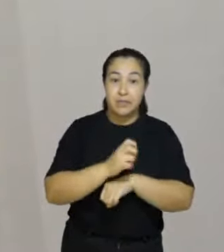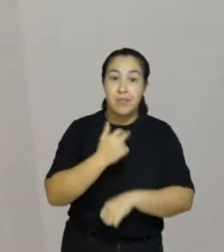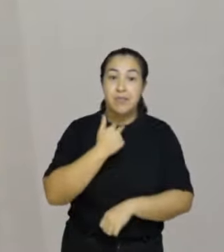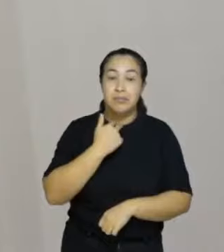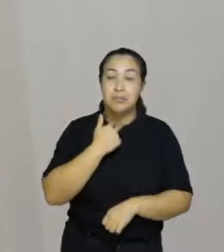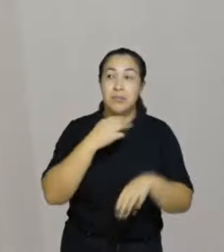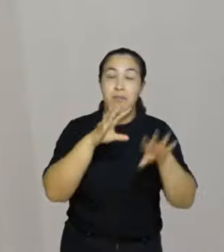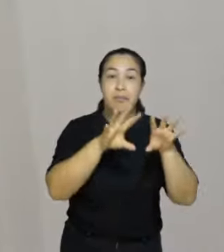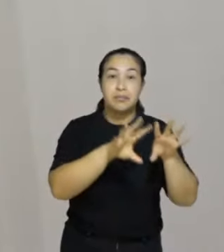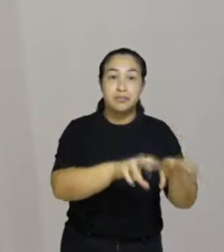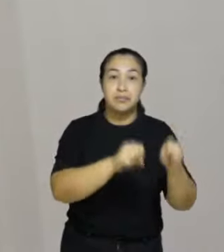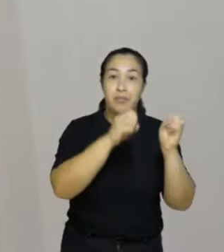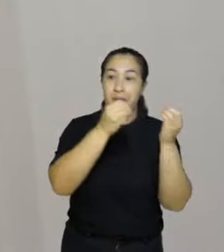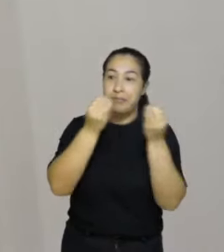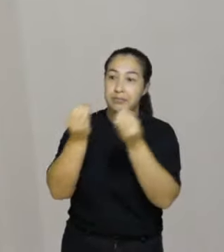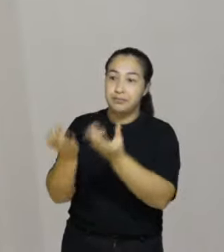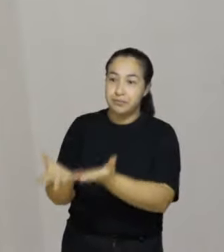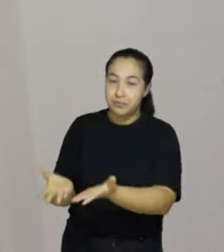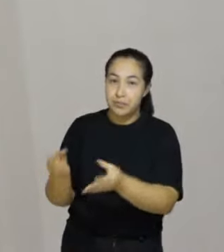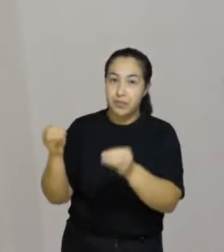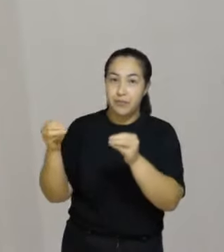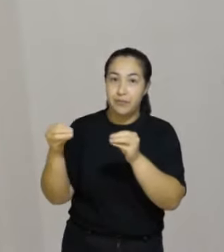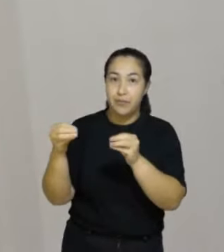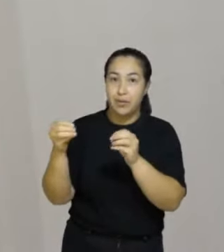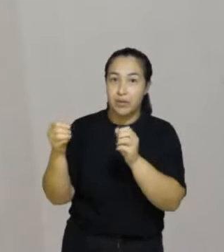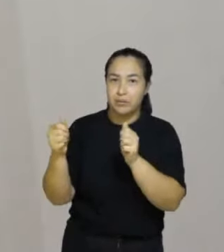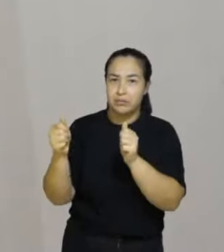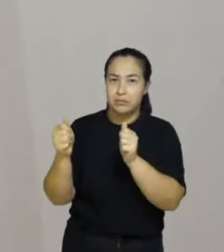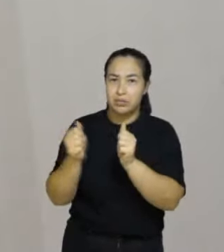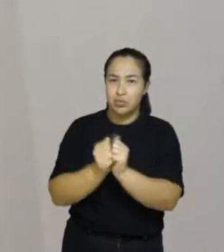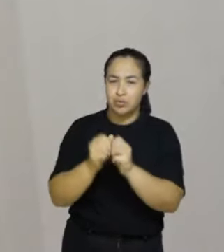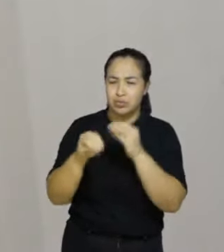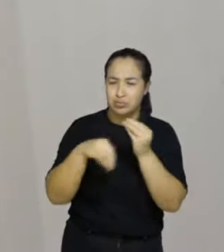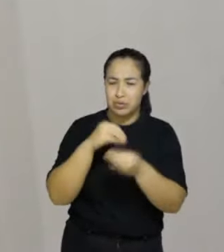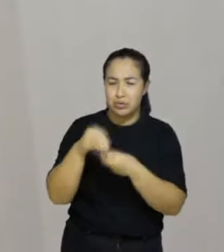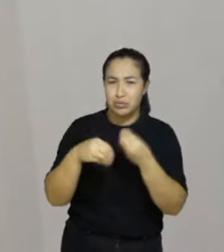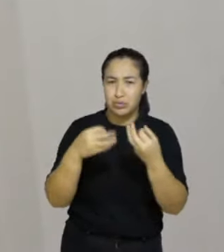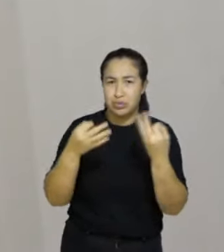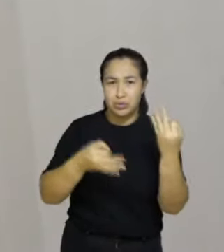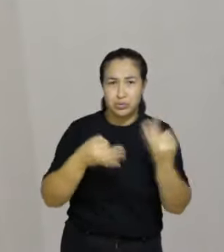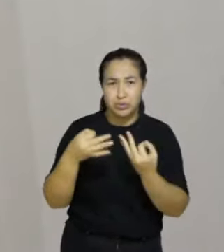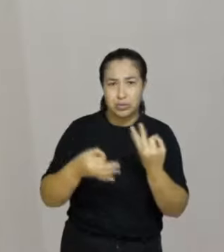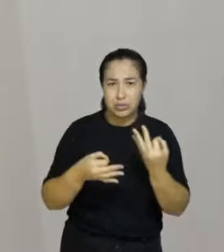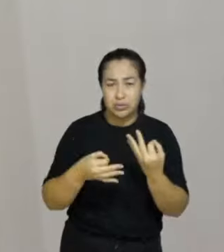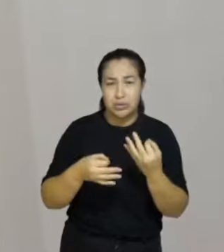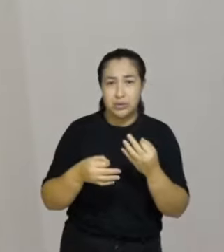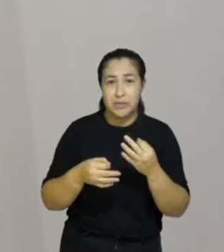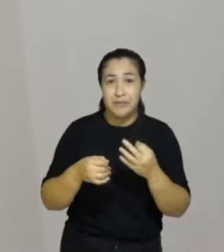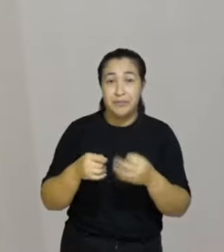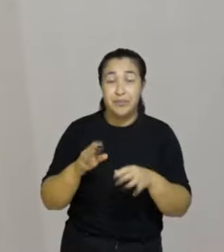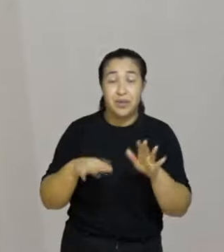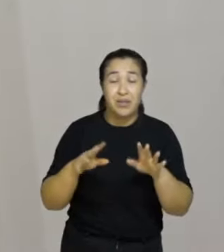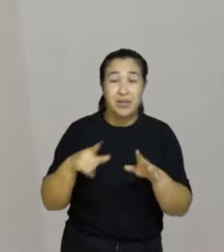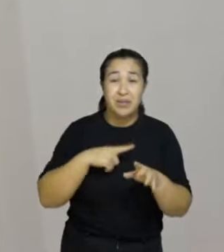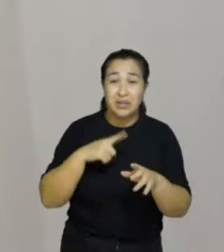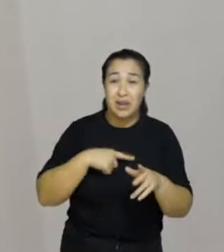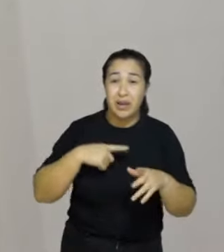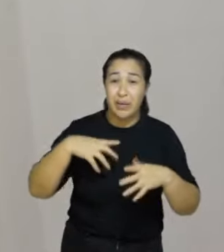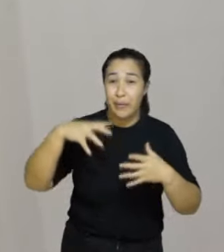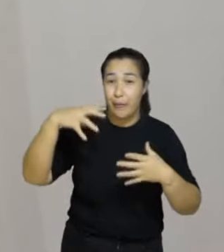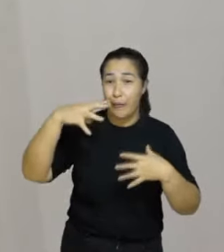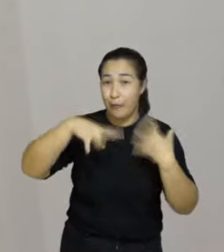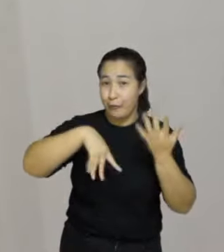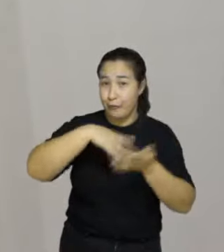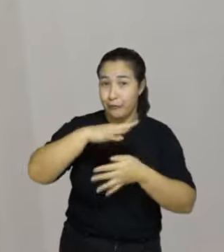administrativa e colocar no judicializado. E aí criou-se toda uma celeuma, uma polêmica, e acabou se descobrindo que